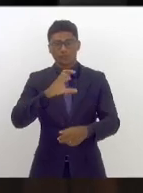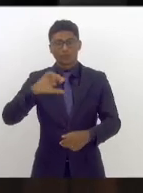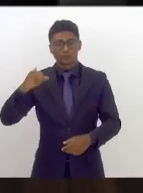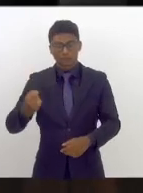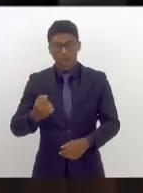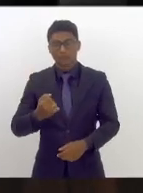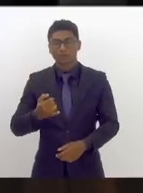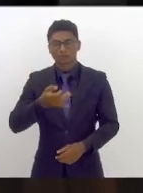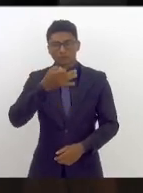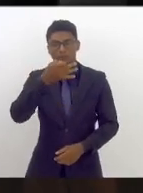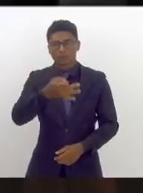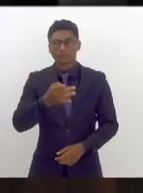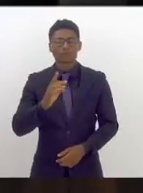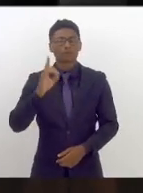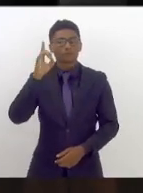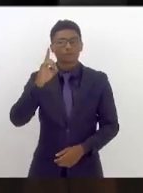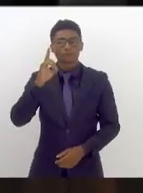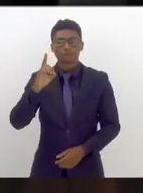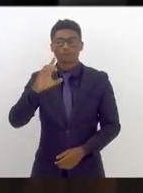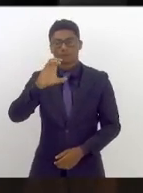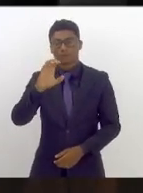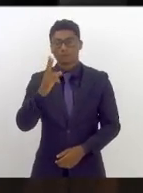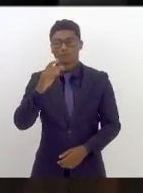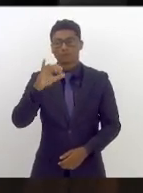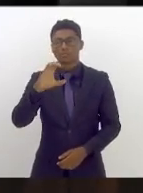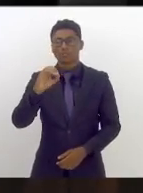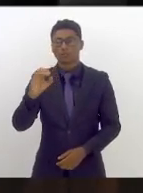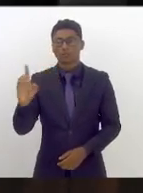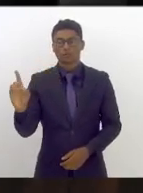deputado Chico Machado.